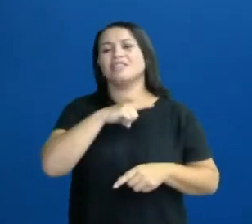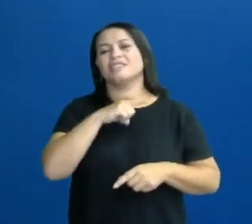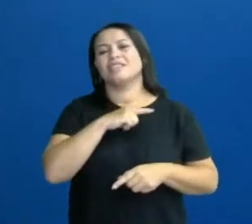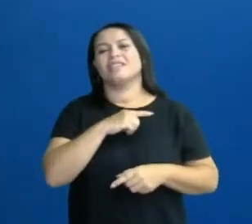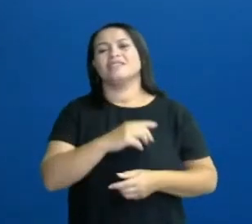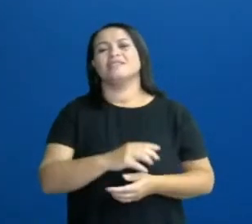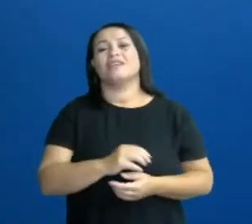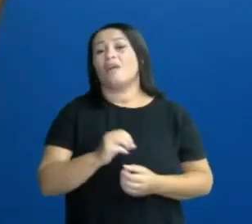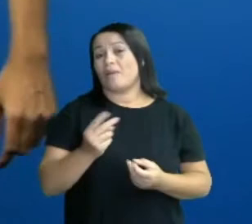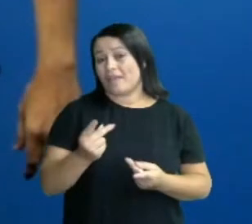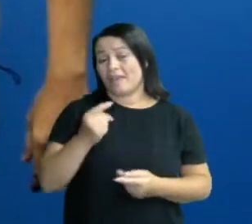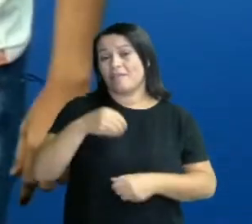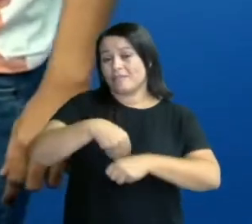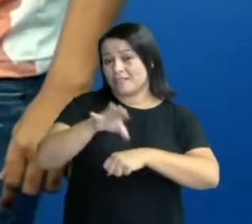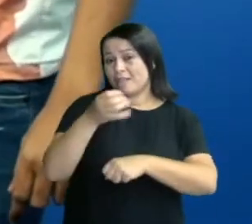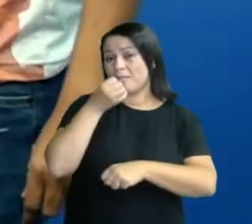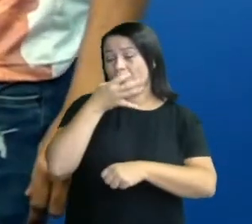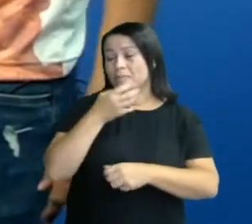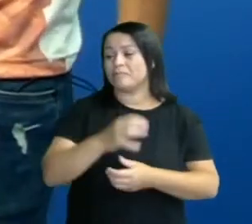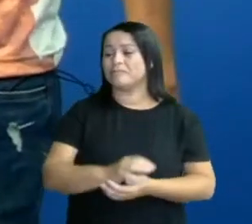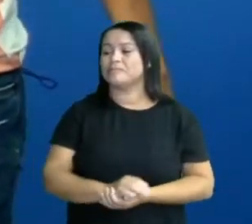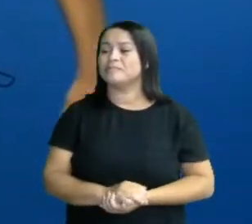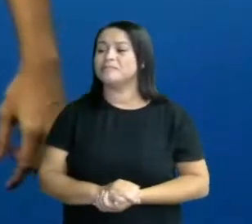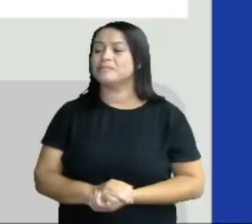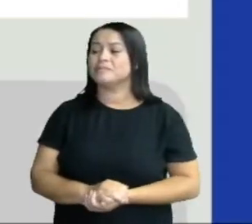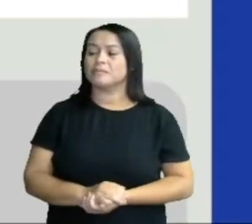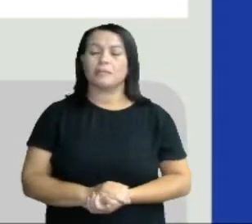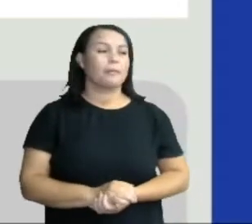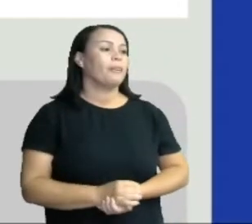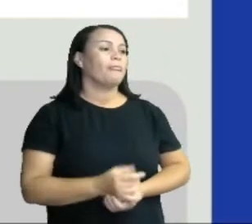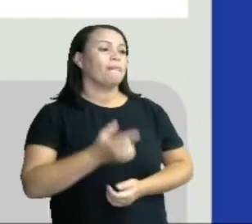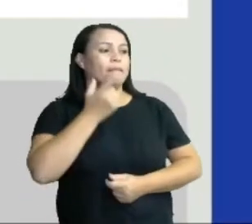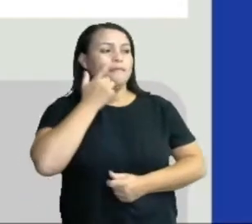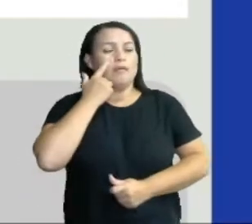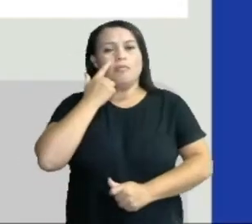adquiriu, tá bom? Segue essa dica que é boa. Vamos lá.